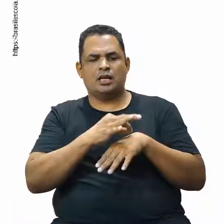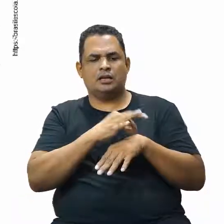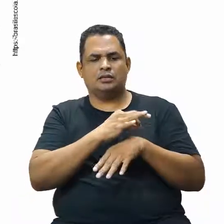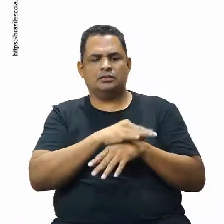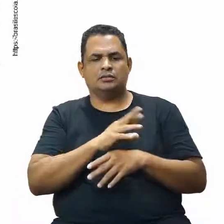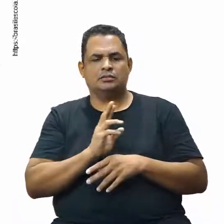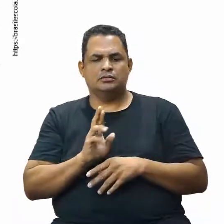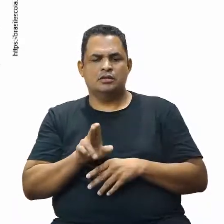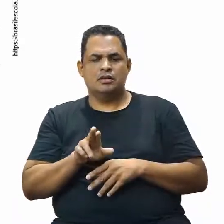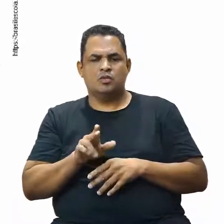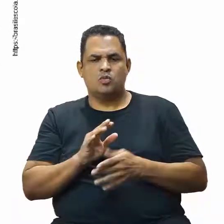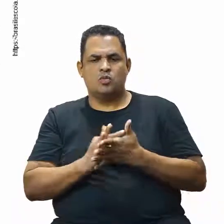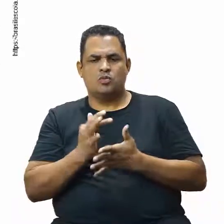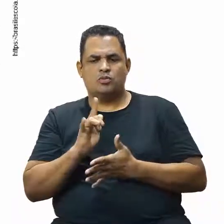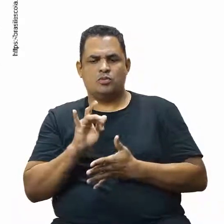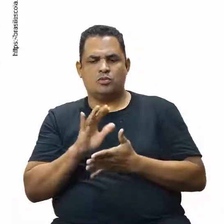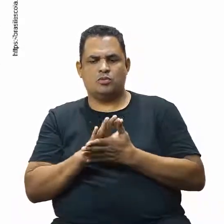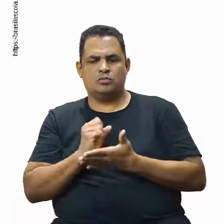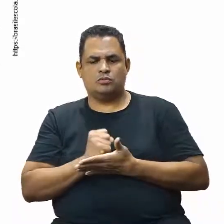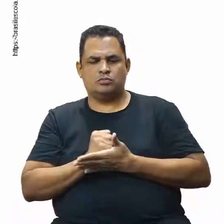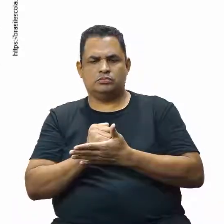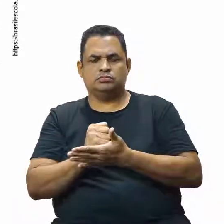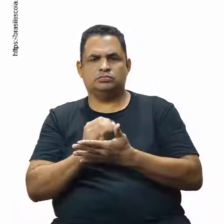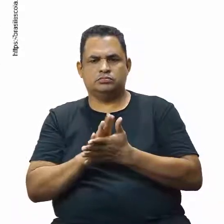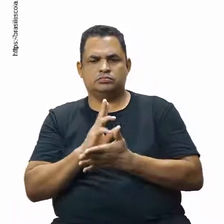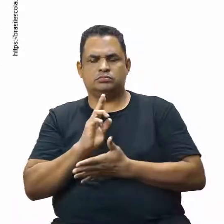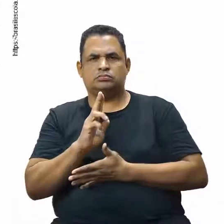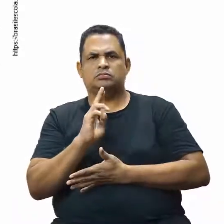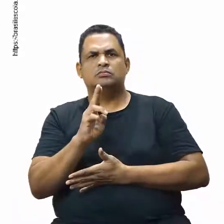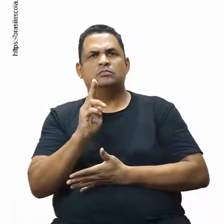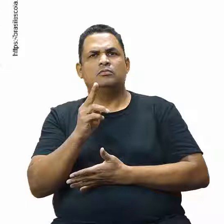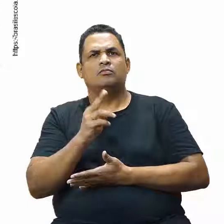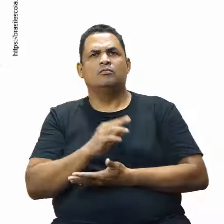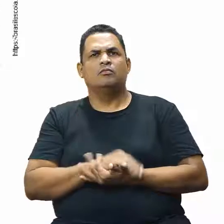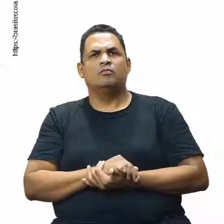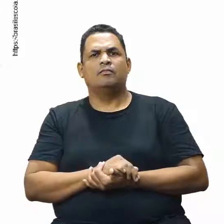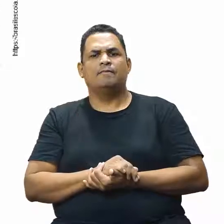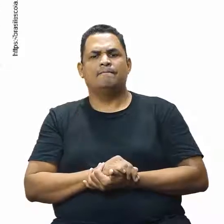o mesmo fungo que vai auxiliar no processo de